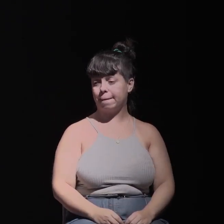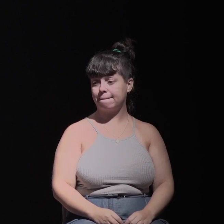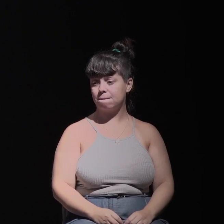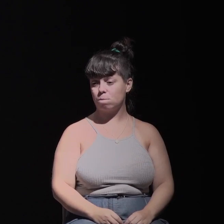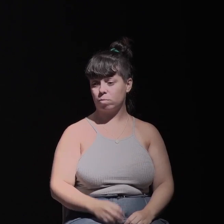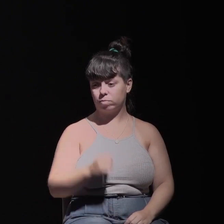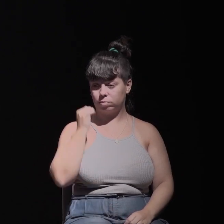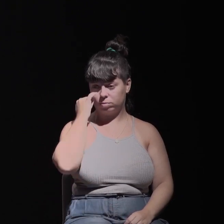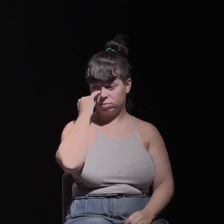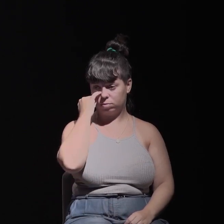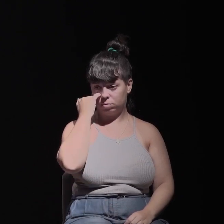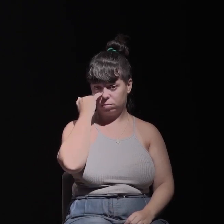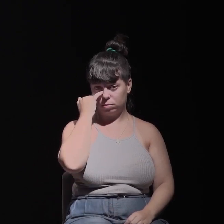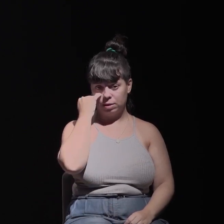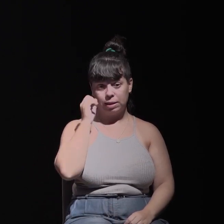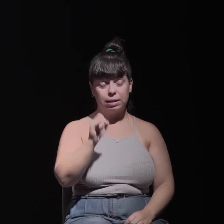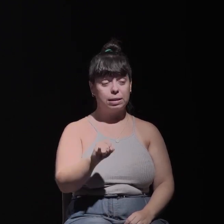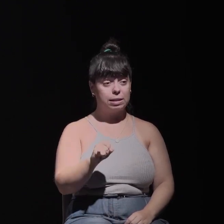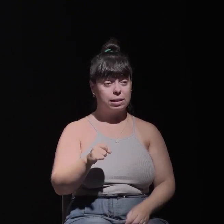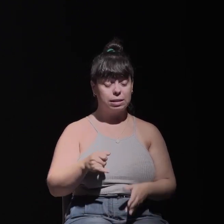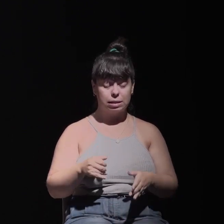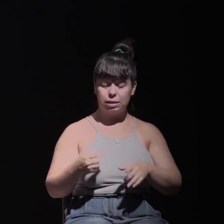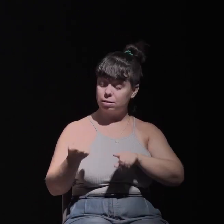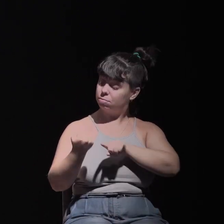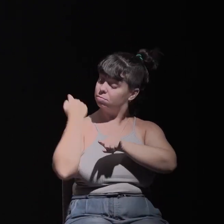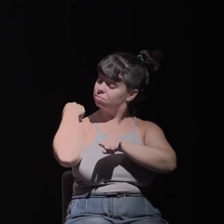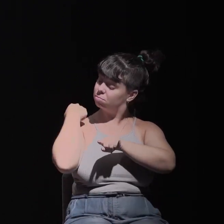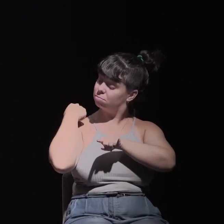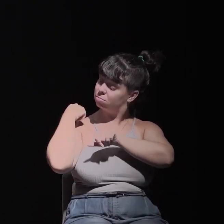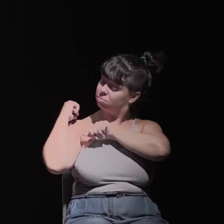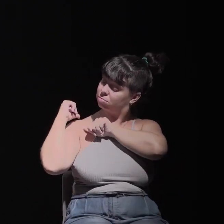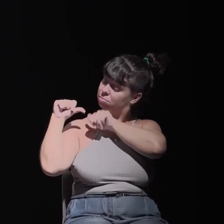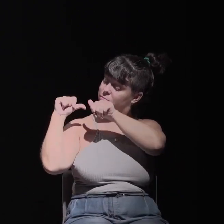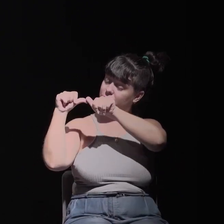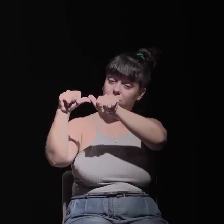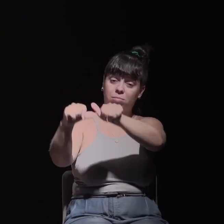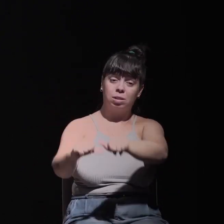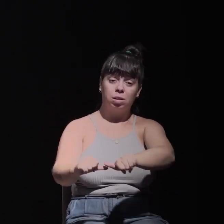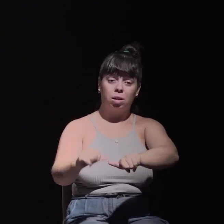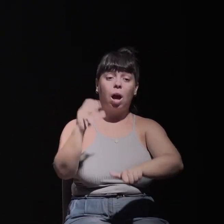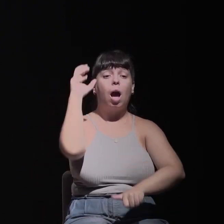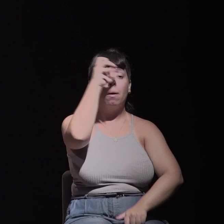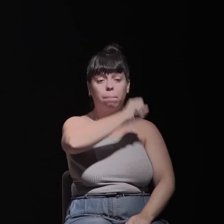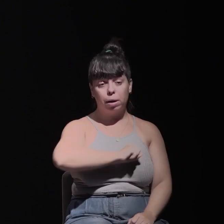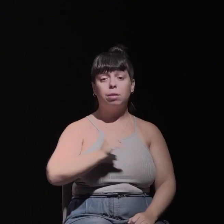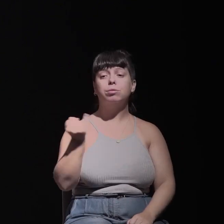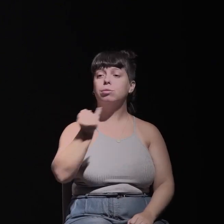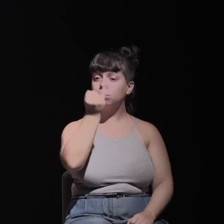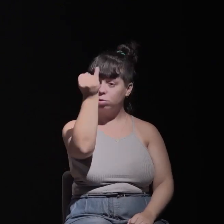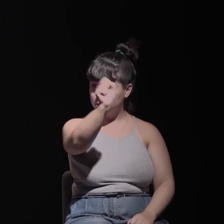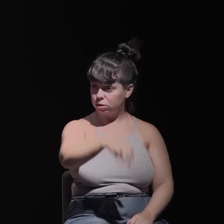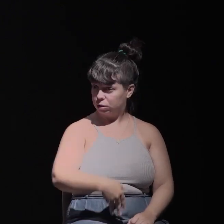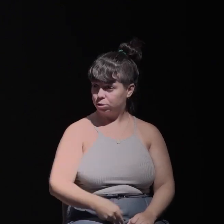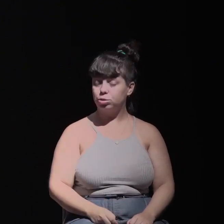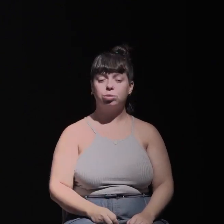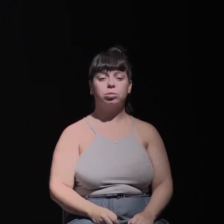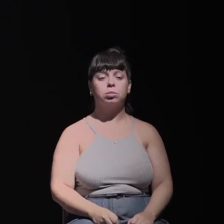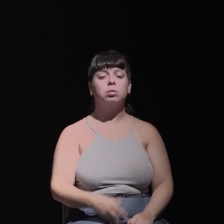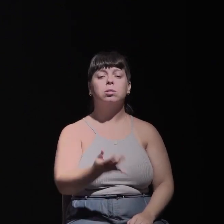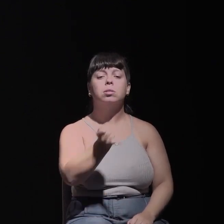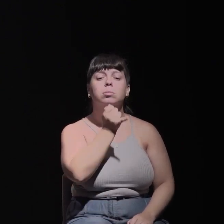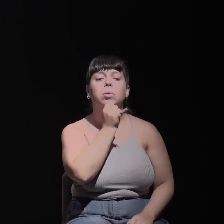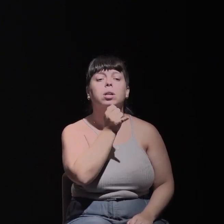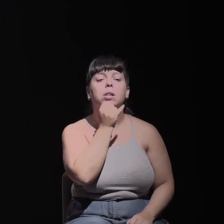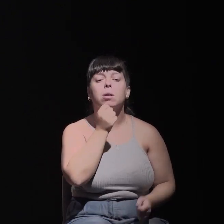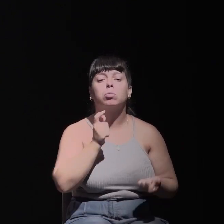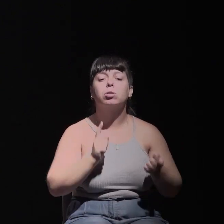E, reconstituindo a nossa trajetória, a gente aprende coisas muito importantes, como, por exemplo, como fizeram